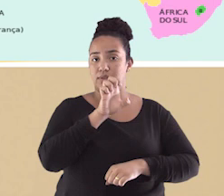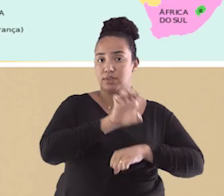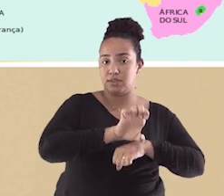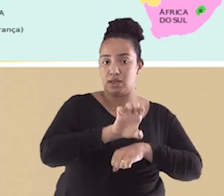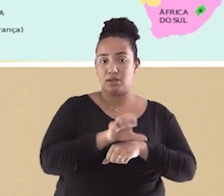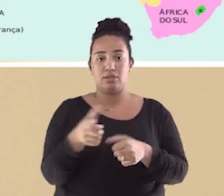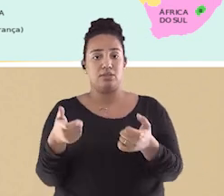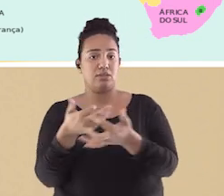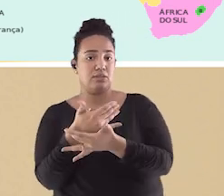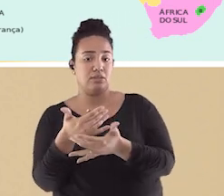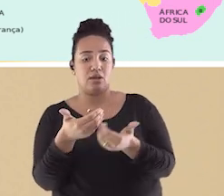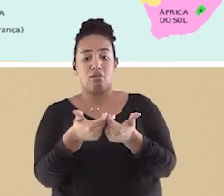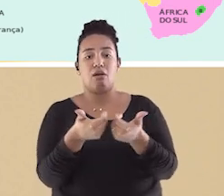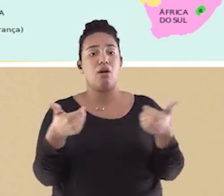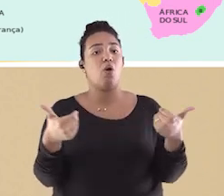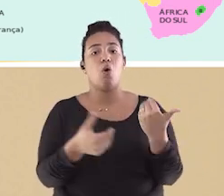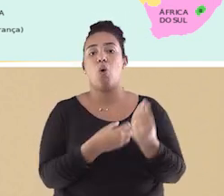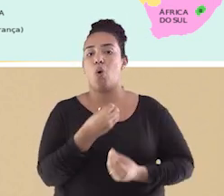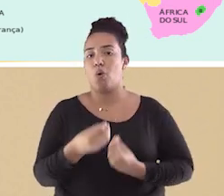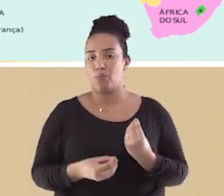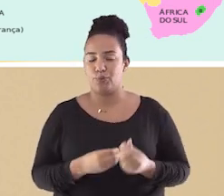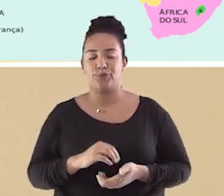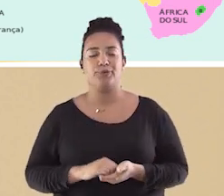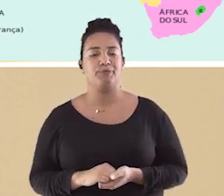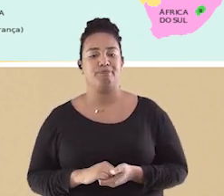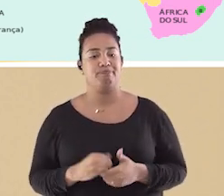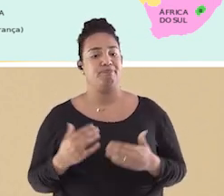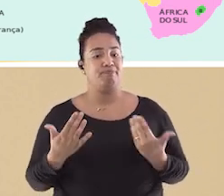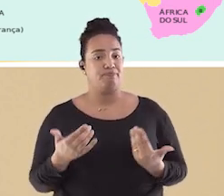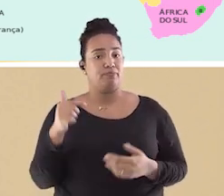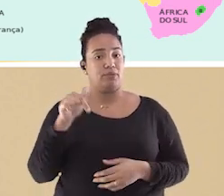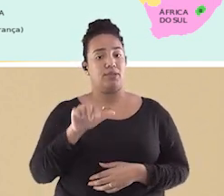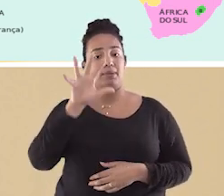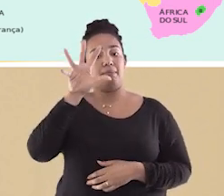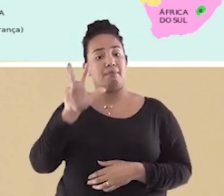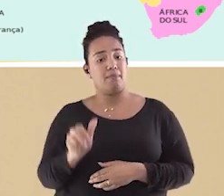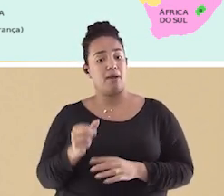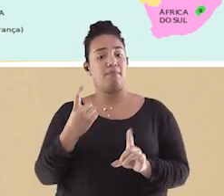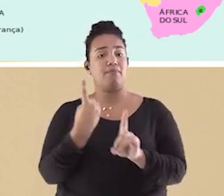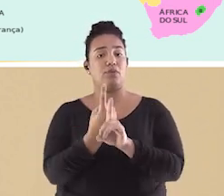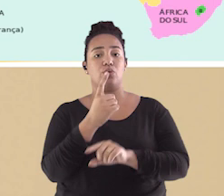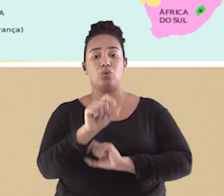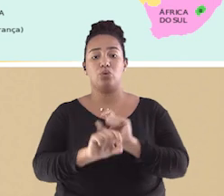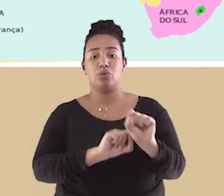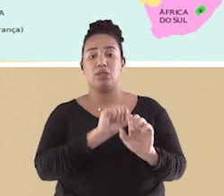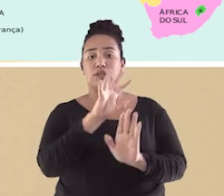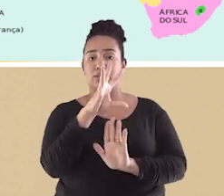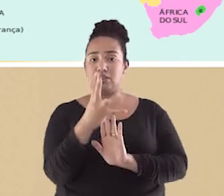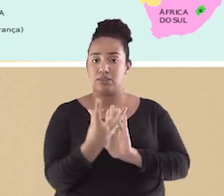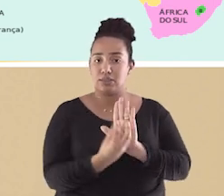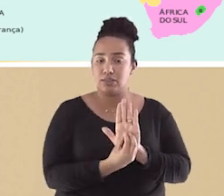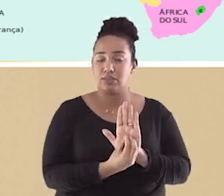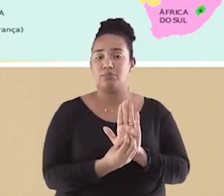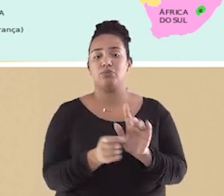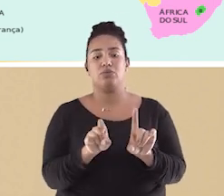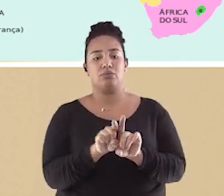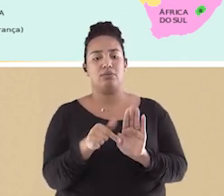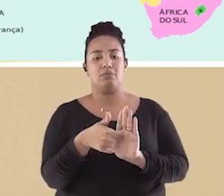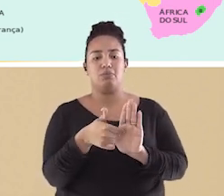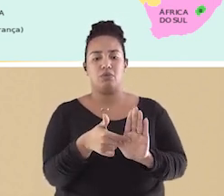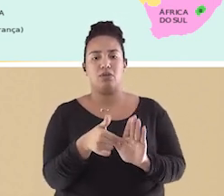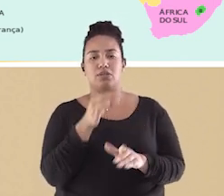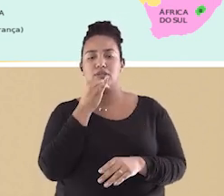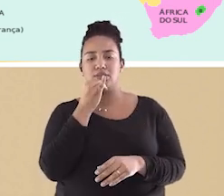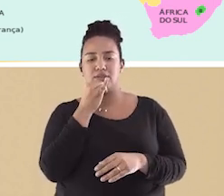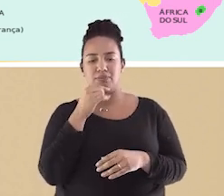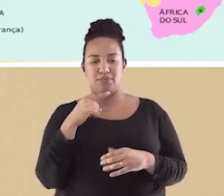as cidades. Nós podemos encontrar nesses mapas símbolos e linhas que delimitam as